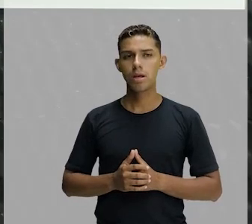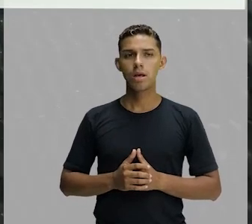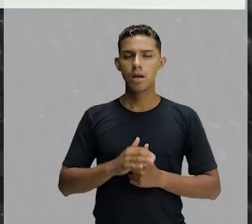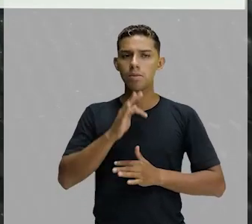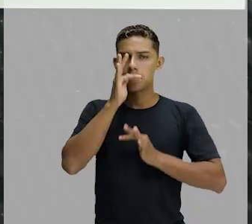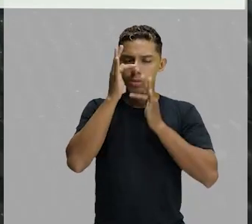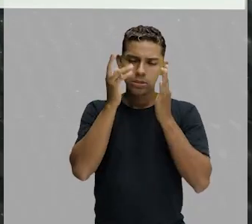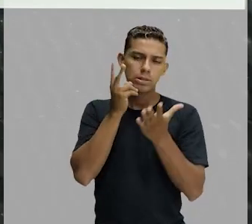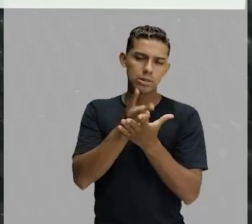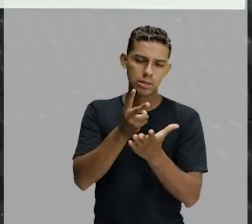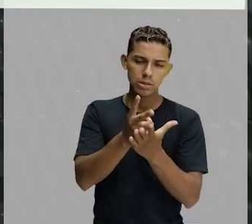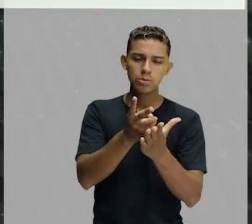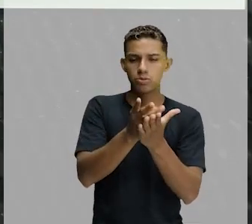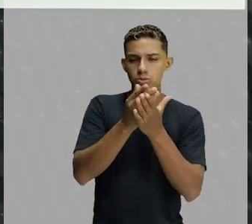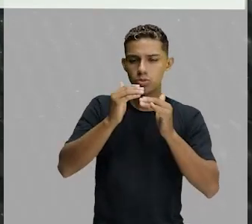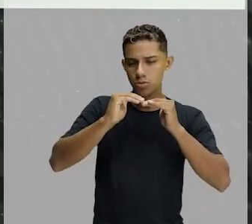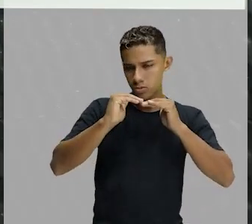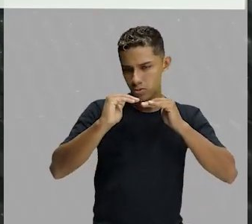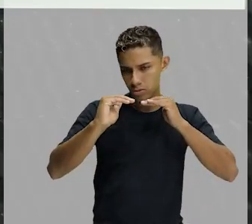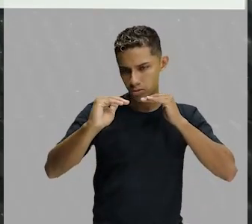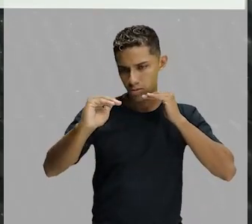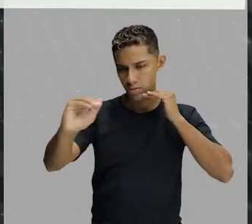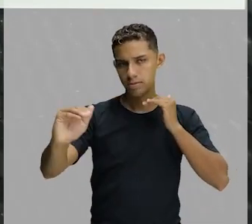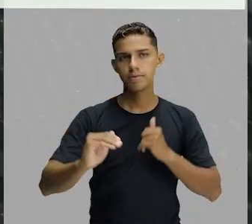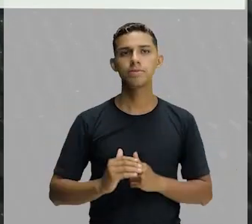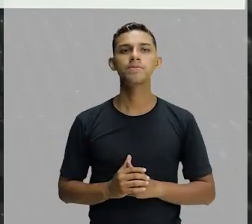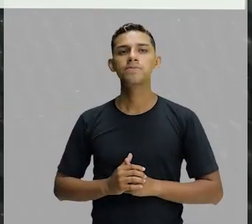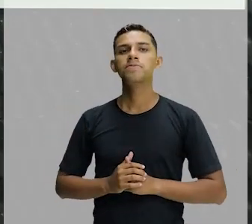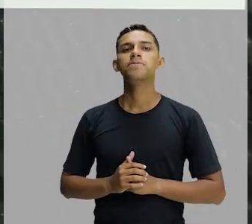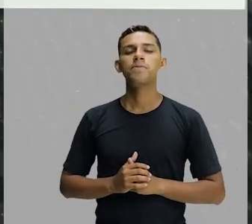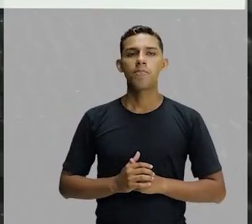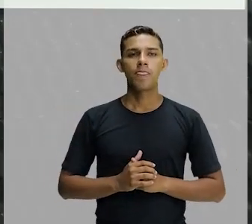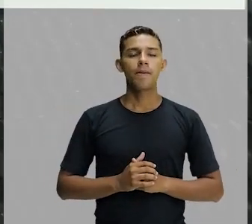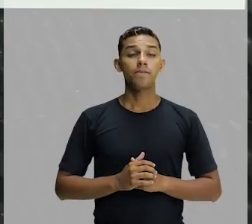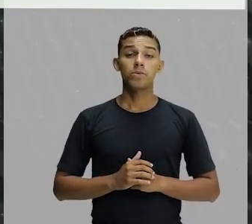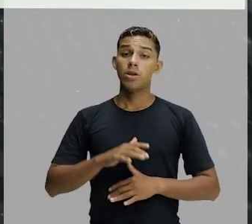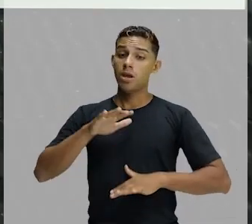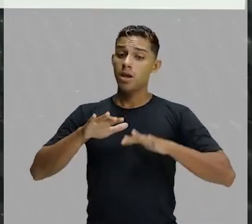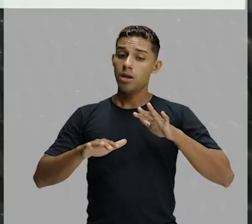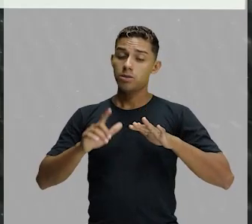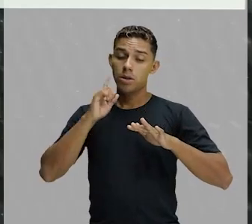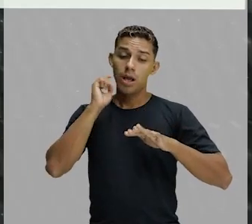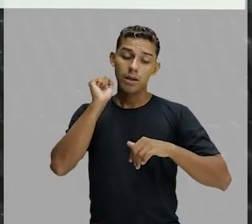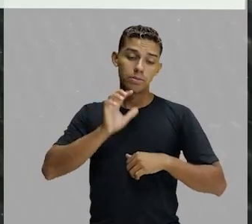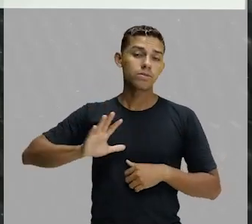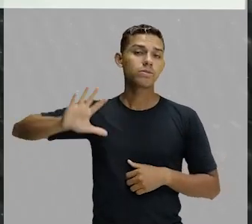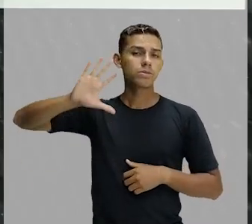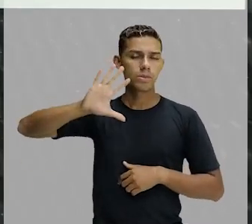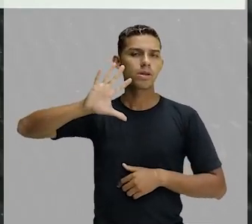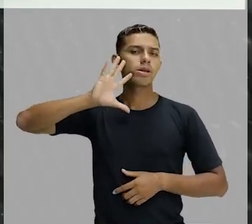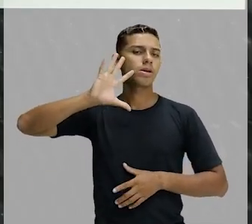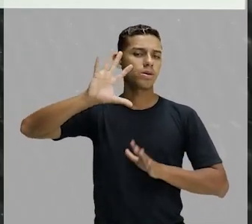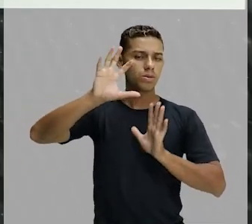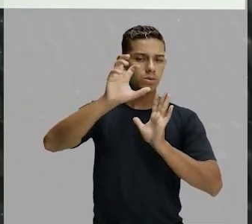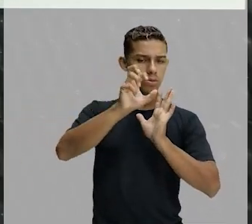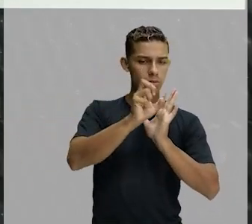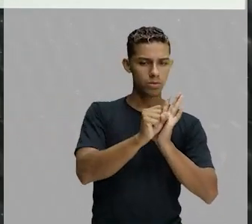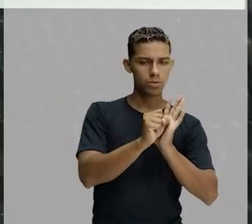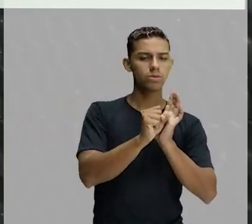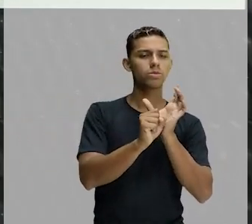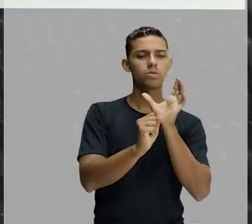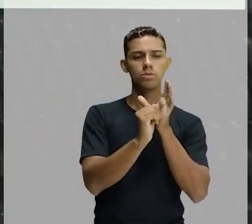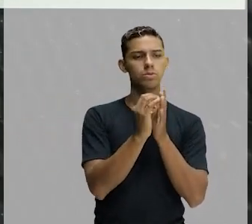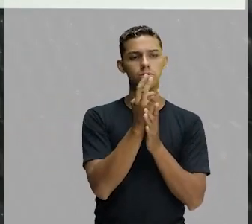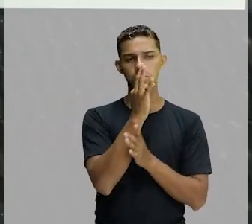ela vai sempre manter aquela taxa de fotossíntese. Geralmente as plantas, elas vão ter uma maior taxa